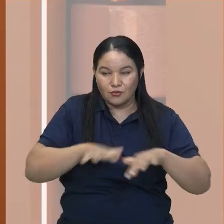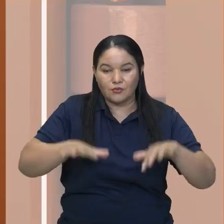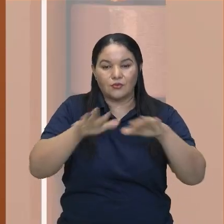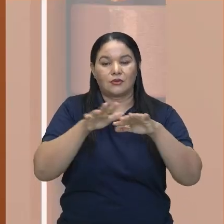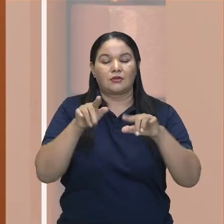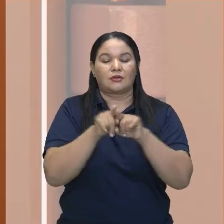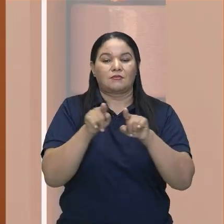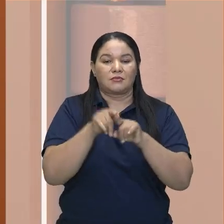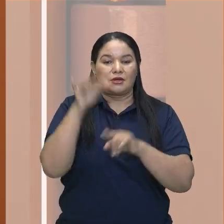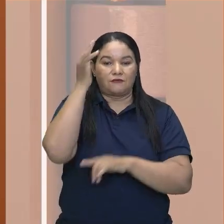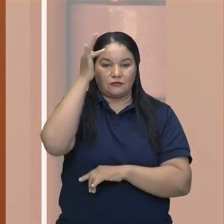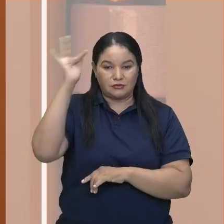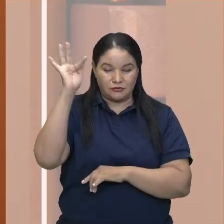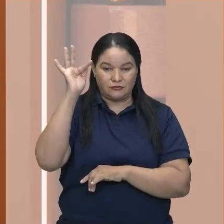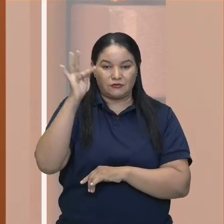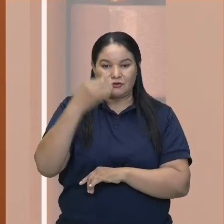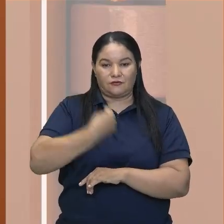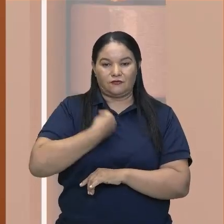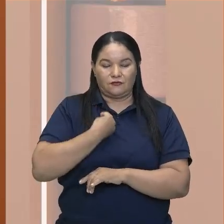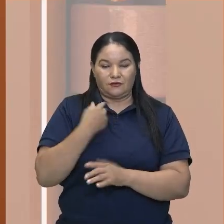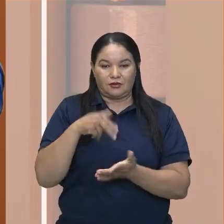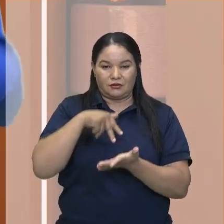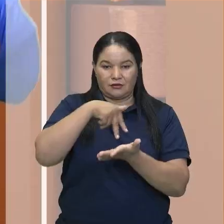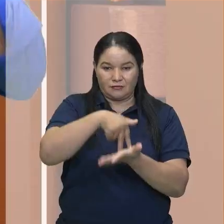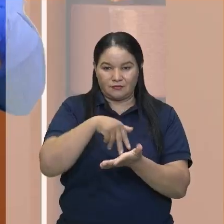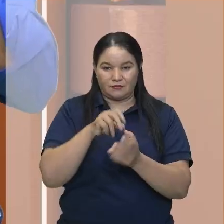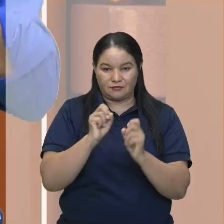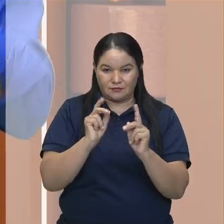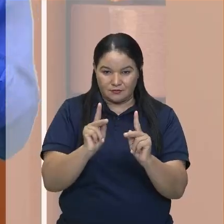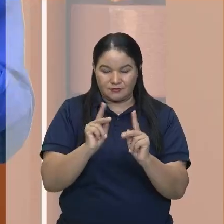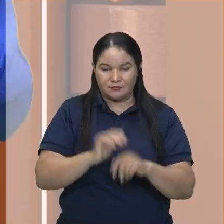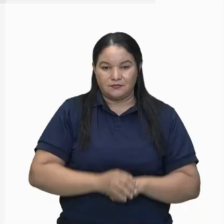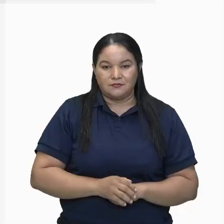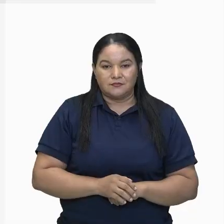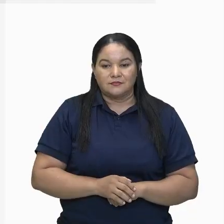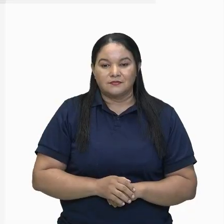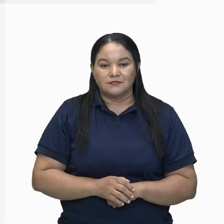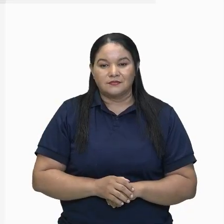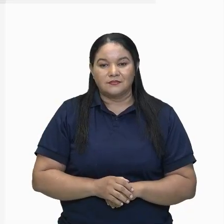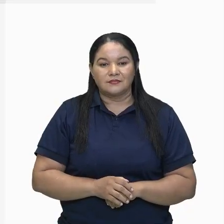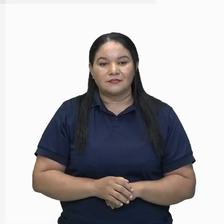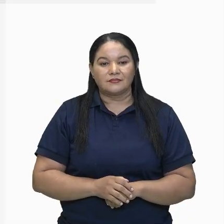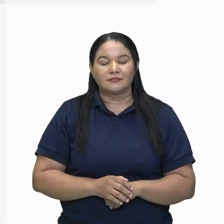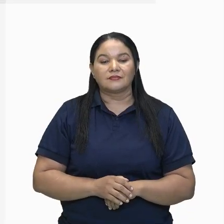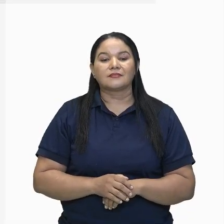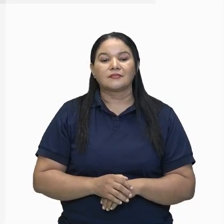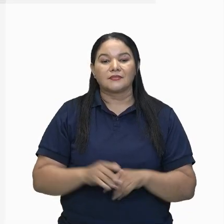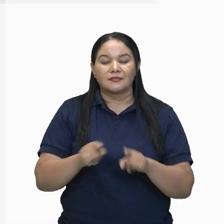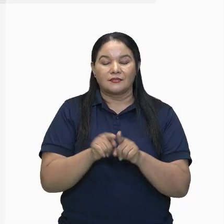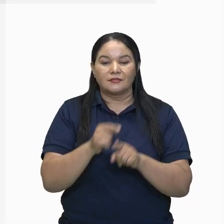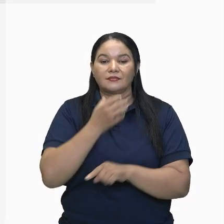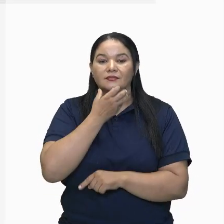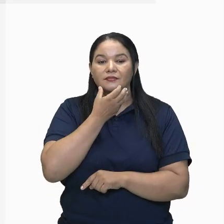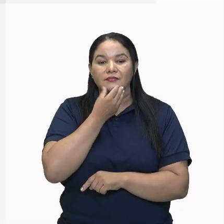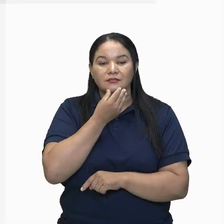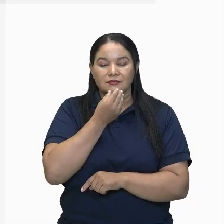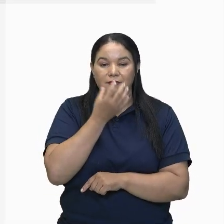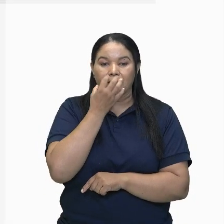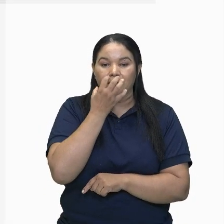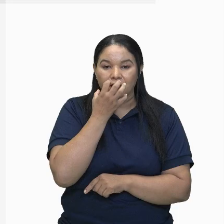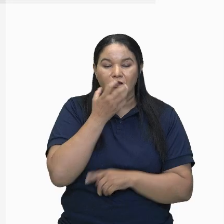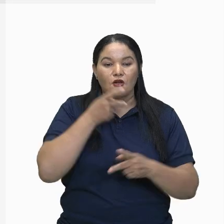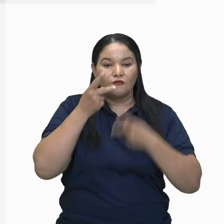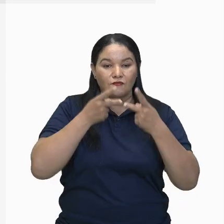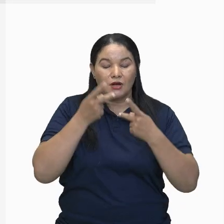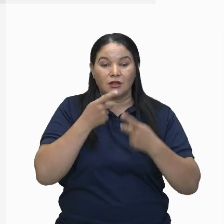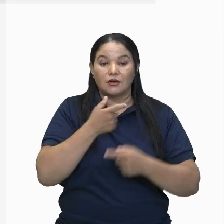filosofia existencialista. Perfeito, então? Então, olha só. Nietzsche, ele diz para nós que o super-homem,